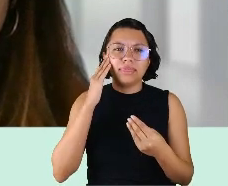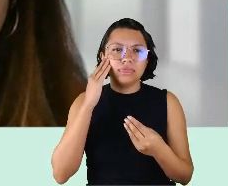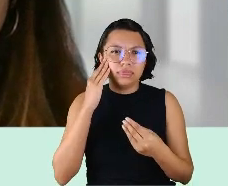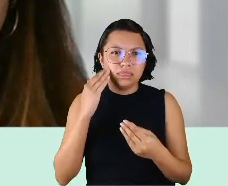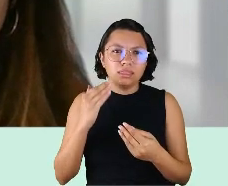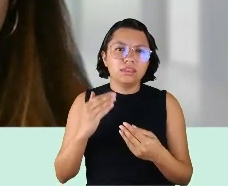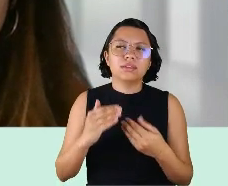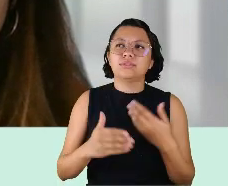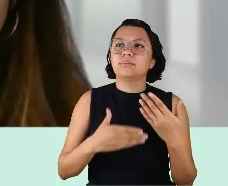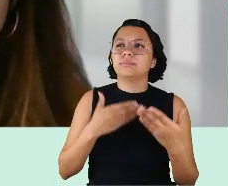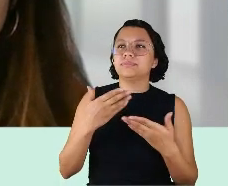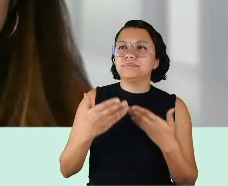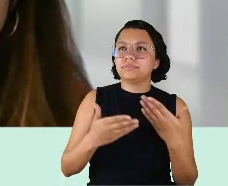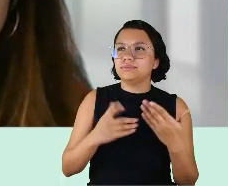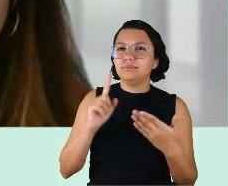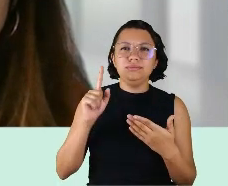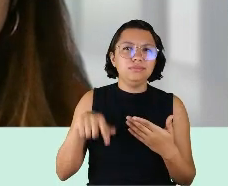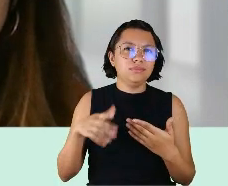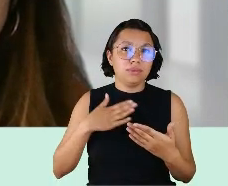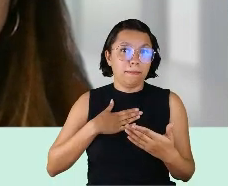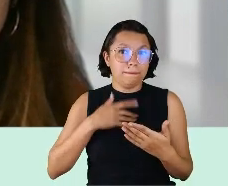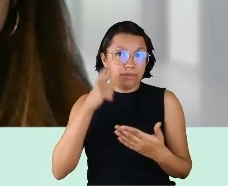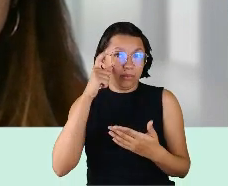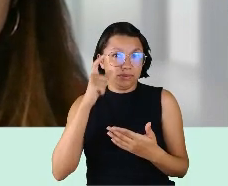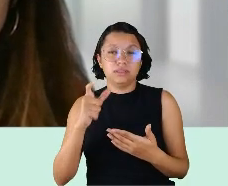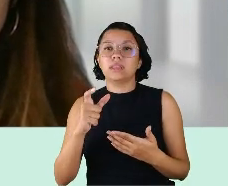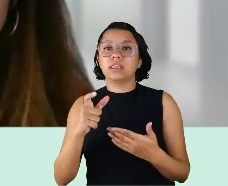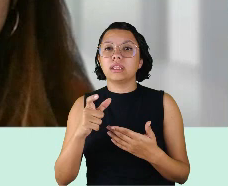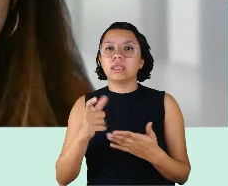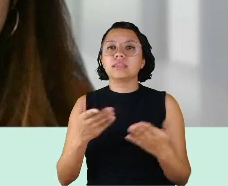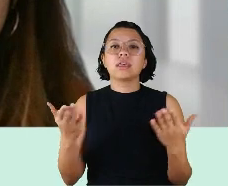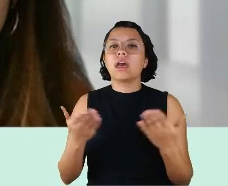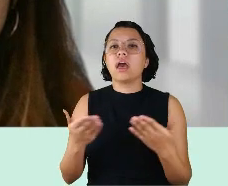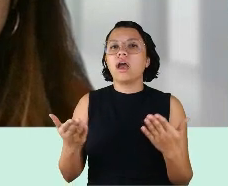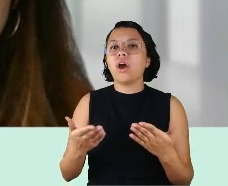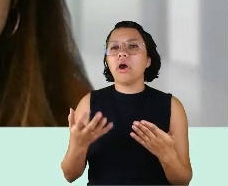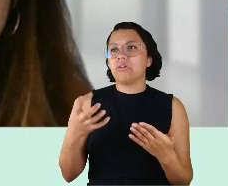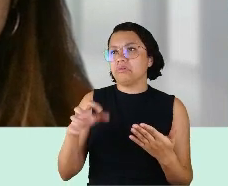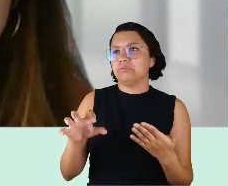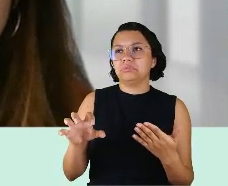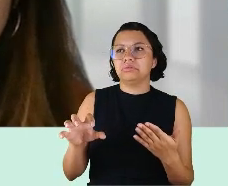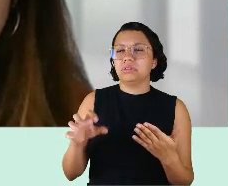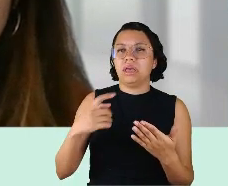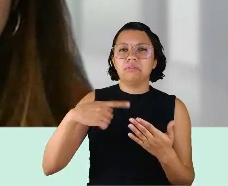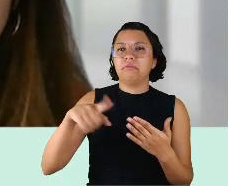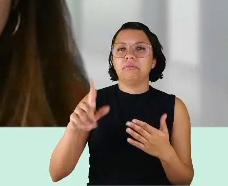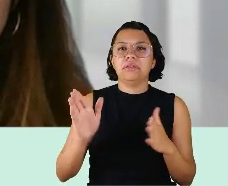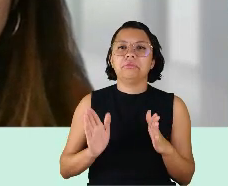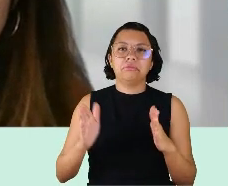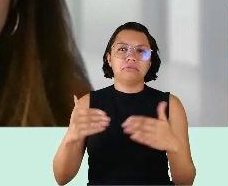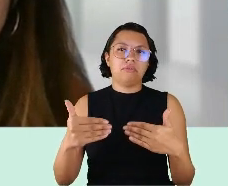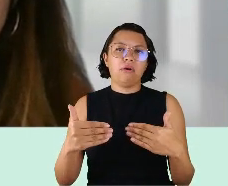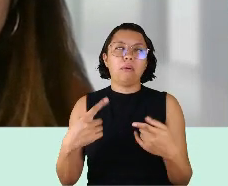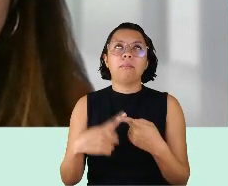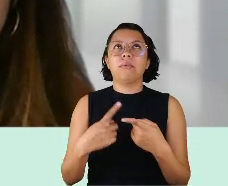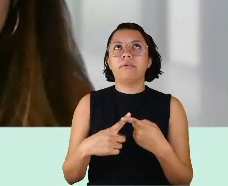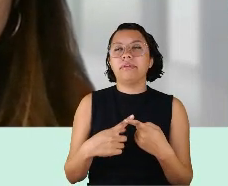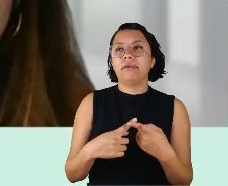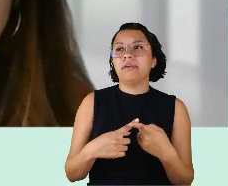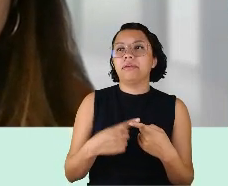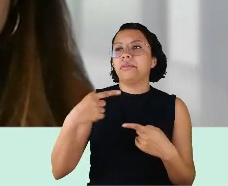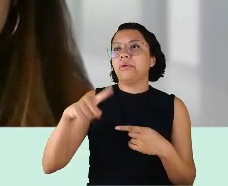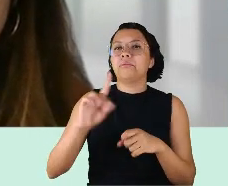parcimônia, sabe? Não é o meu interesse, agora eu não quero mais ir lá no fórum porque eu